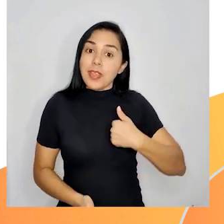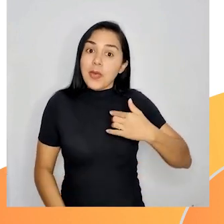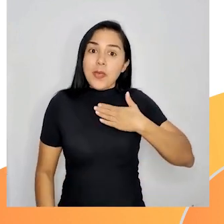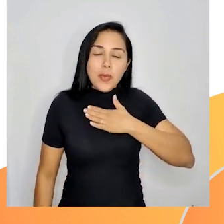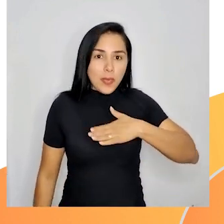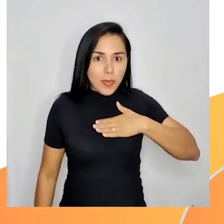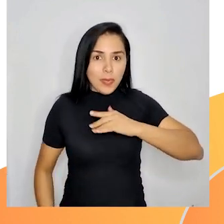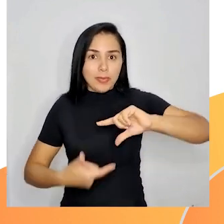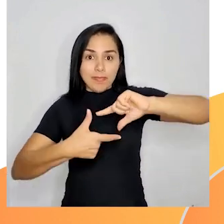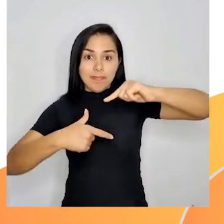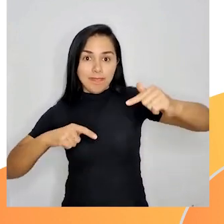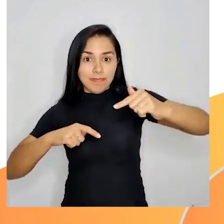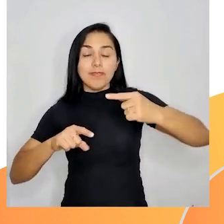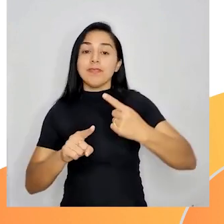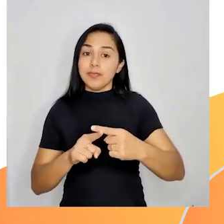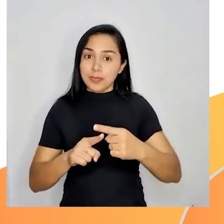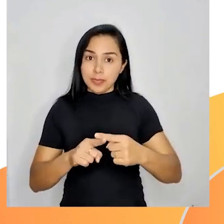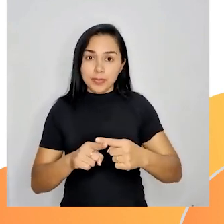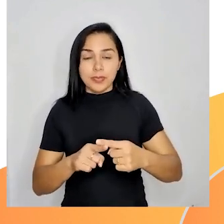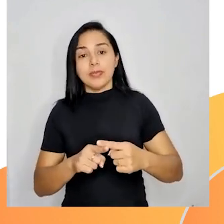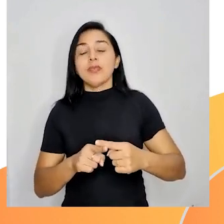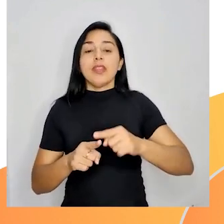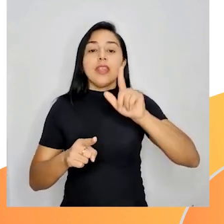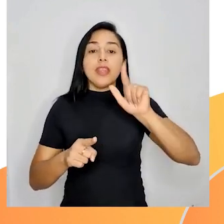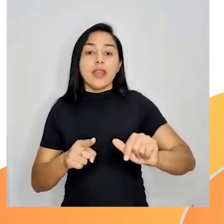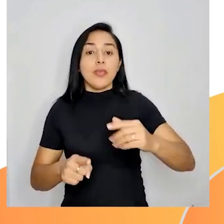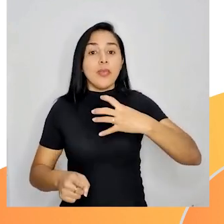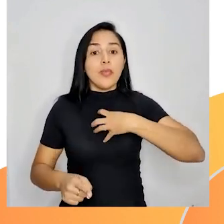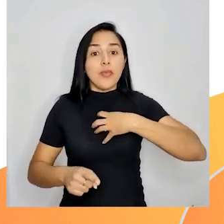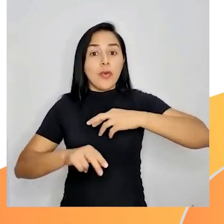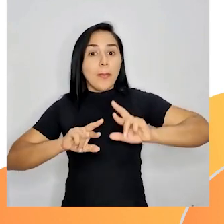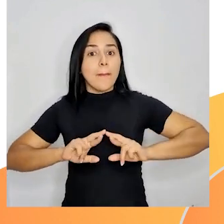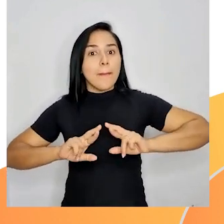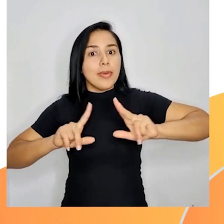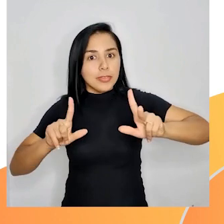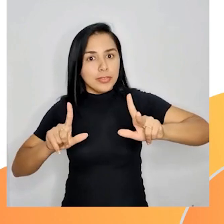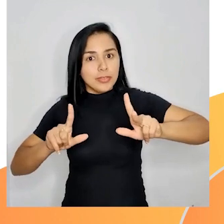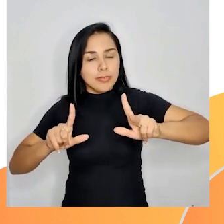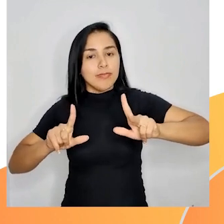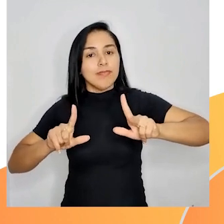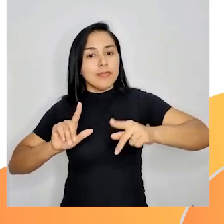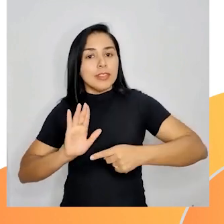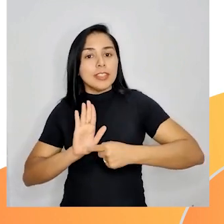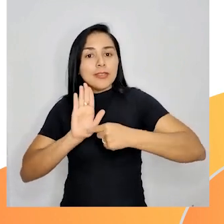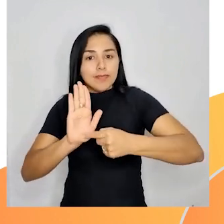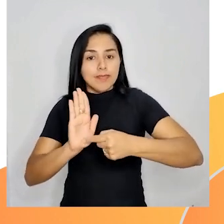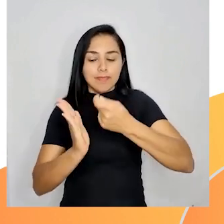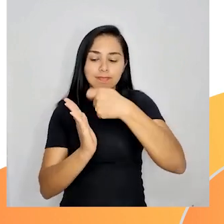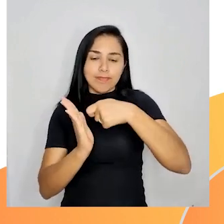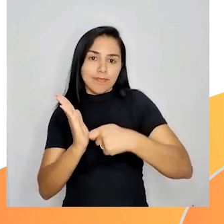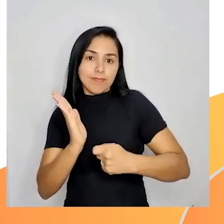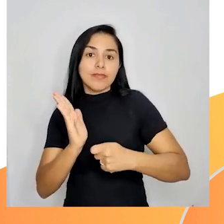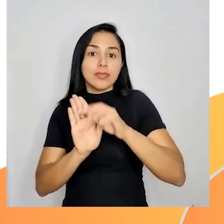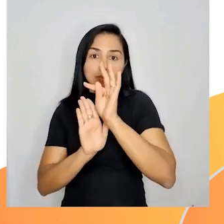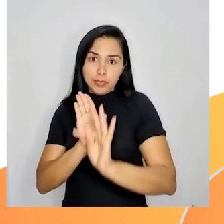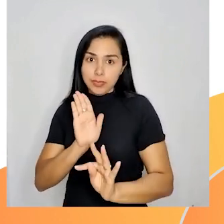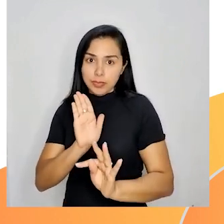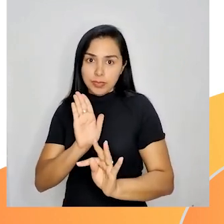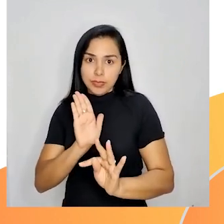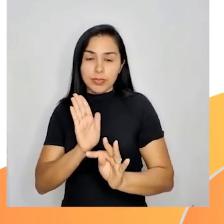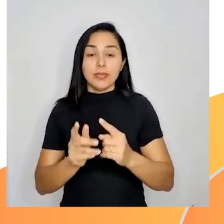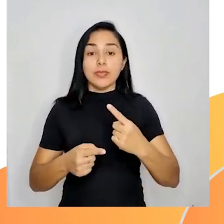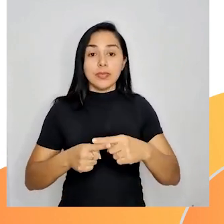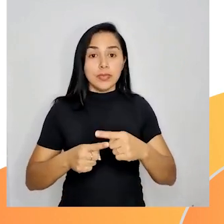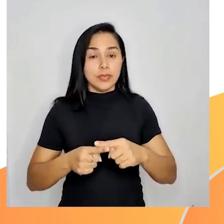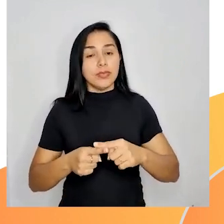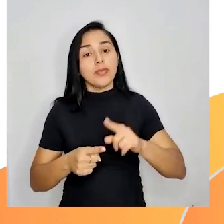quê? Porque o modernismo, gente, ele vai romper com esses padrões academicistas. O modernismo, ele nos